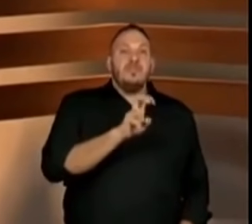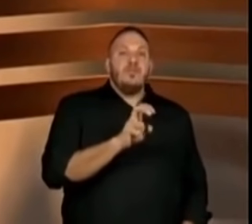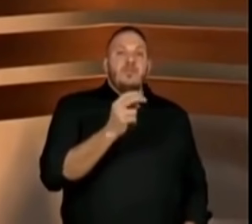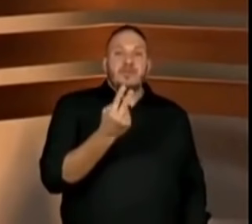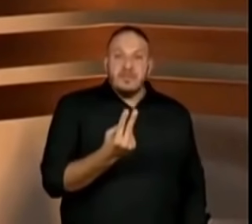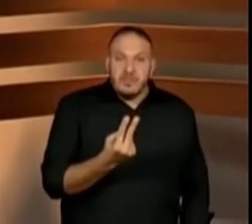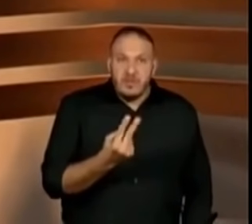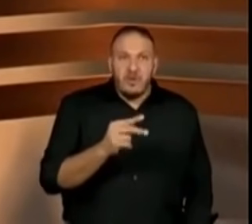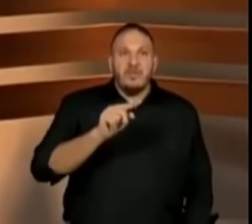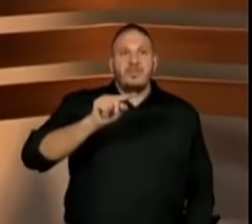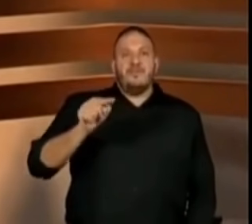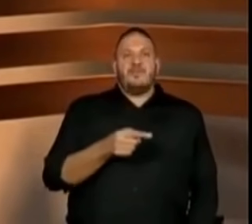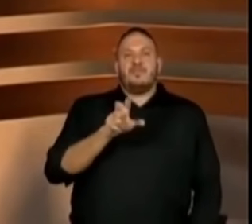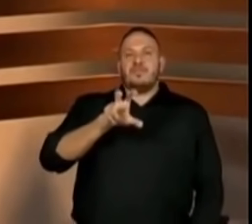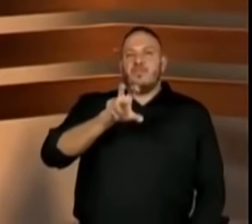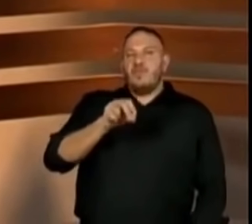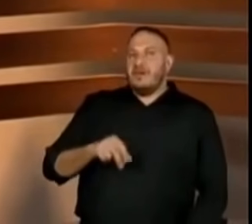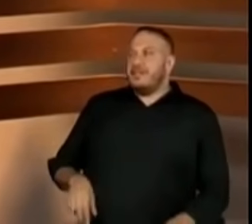52 e